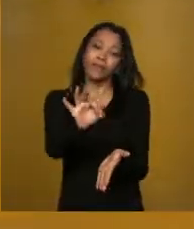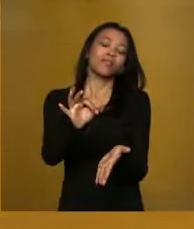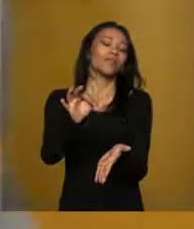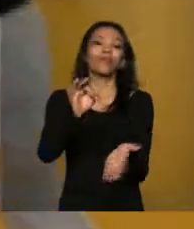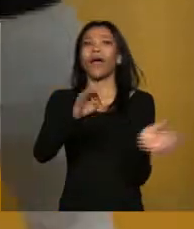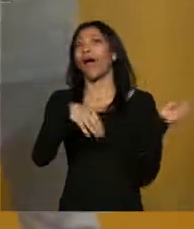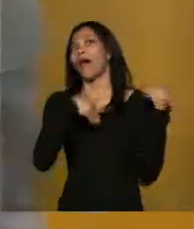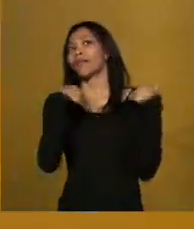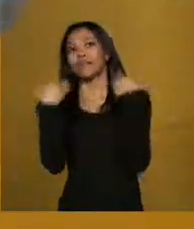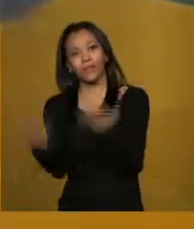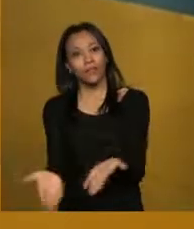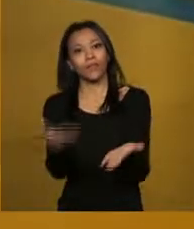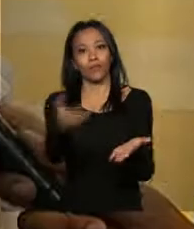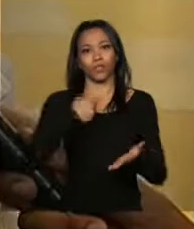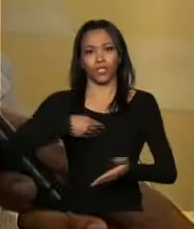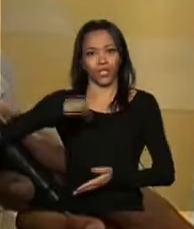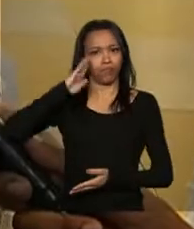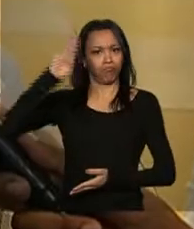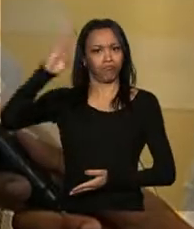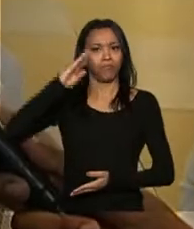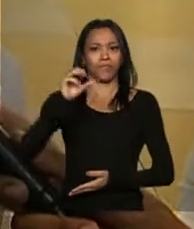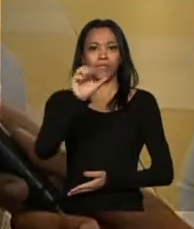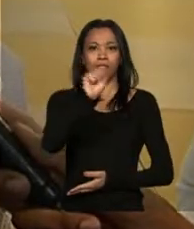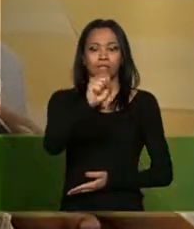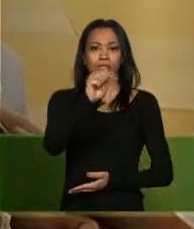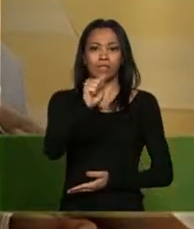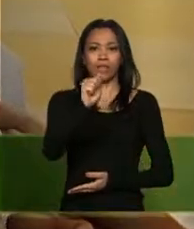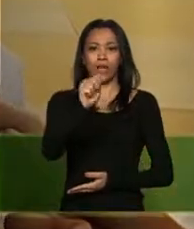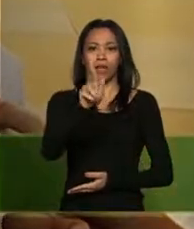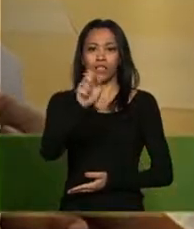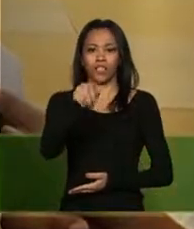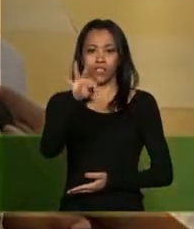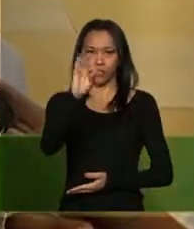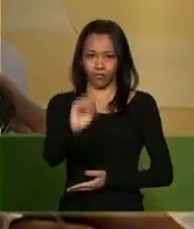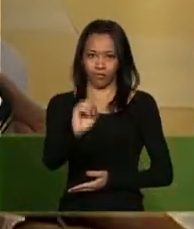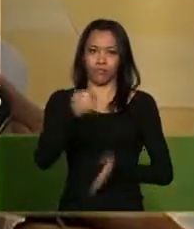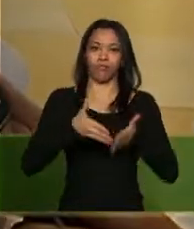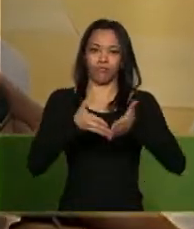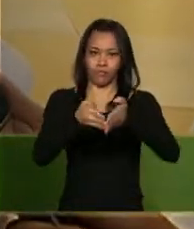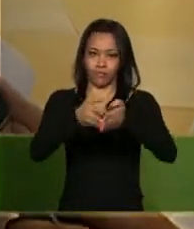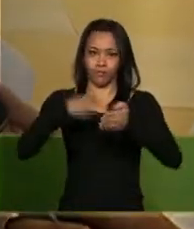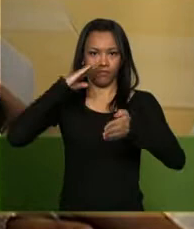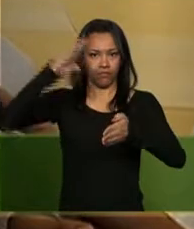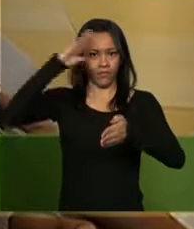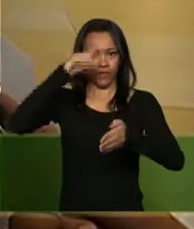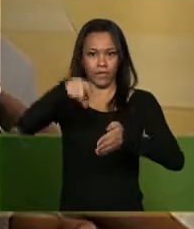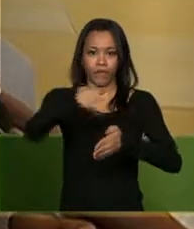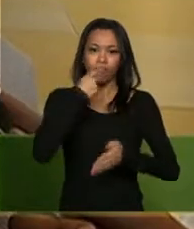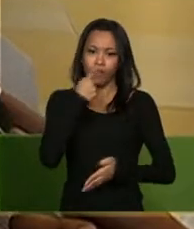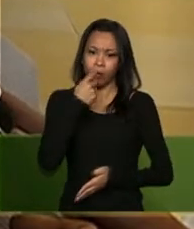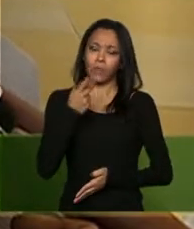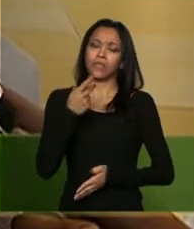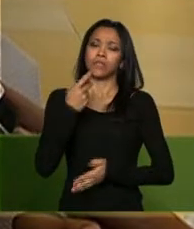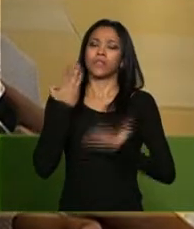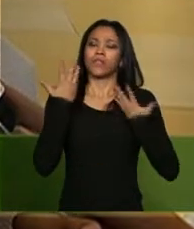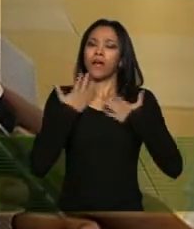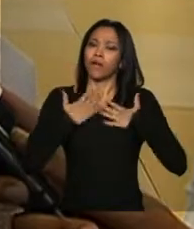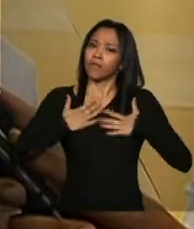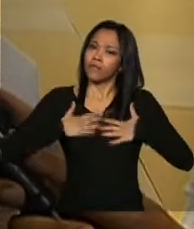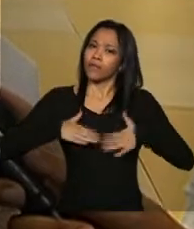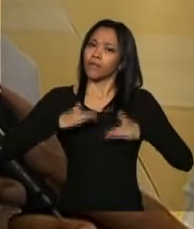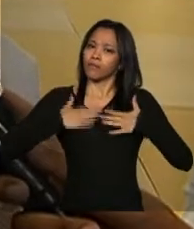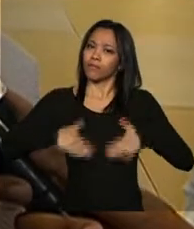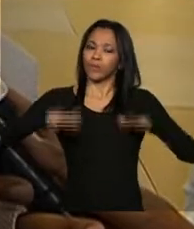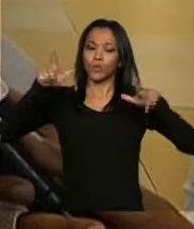ser sargento da Marinha. Esse investimento para a gente está sendo muito importante. Eu acho que o atleta tem que estar tranquilo no seu ambiente